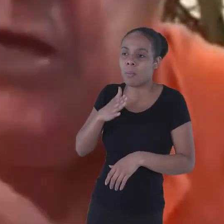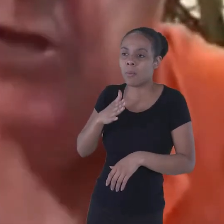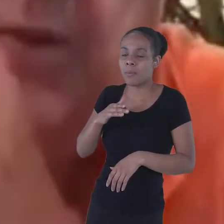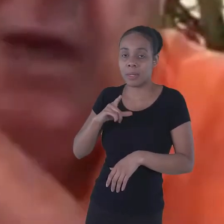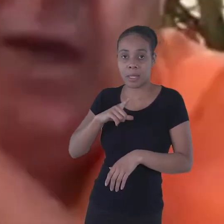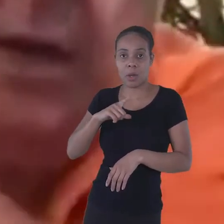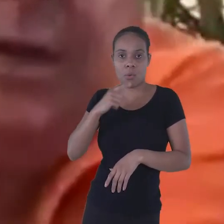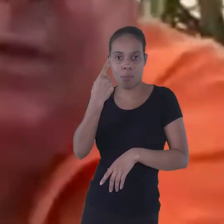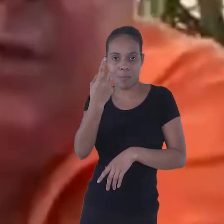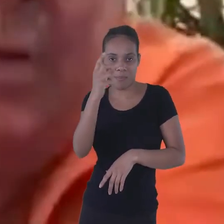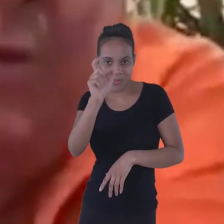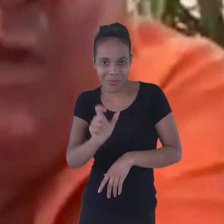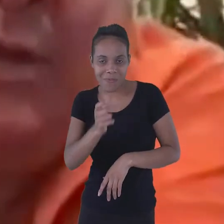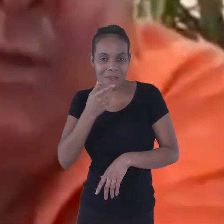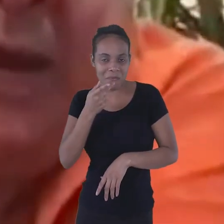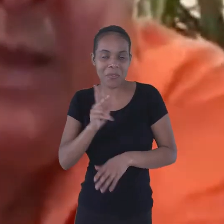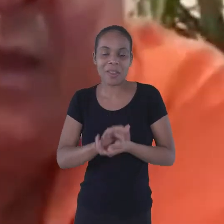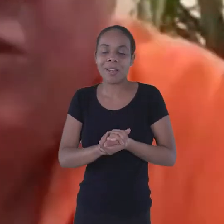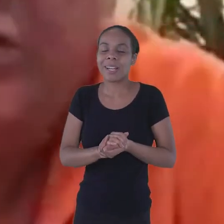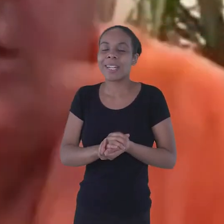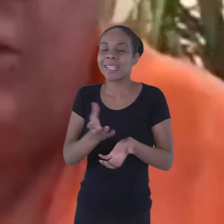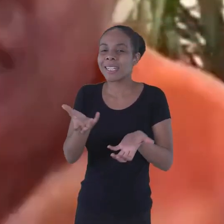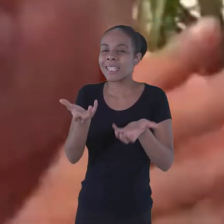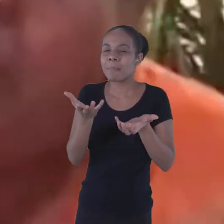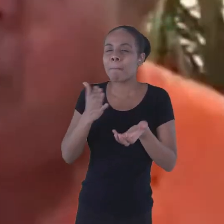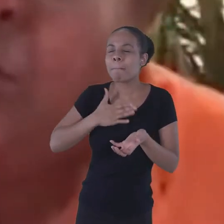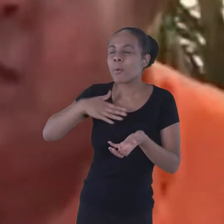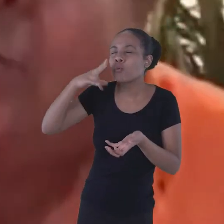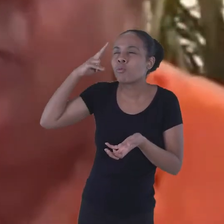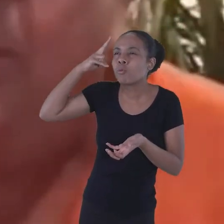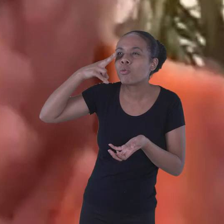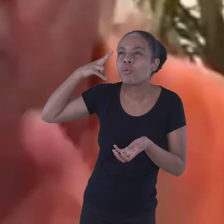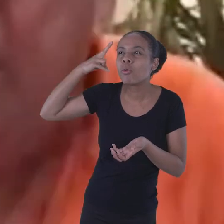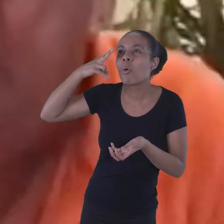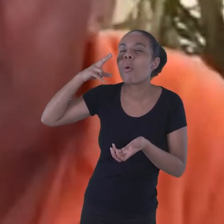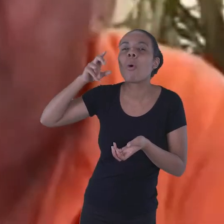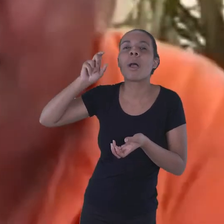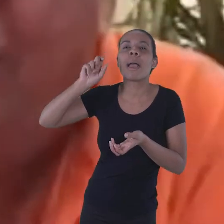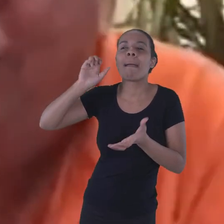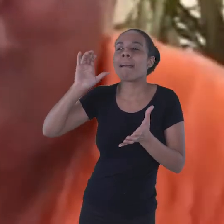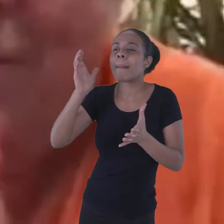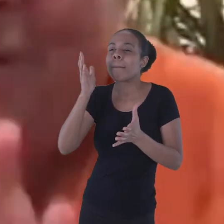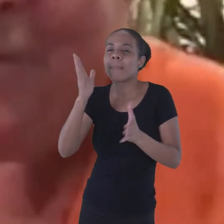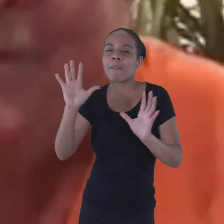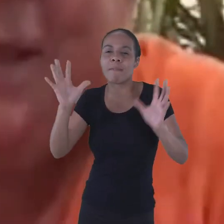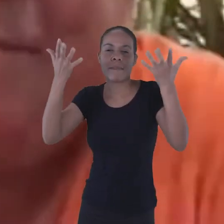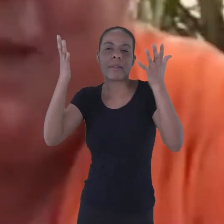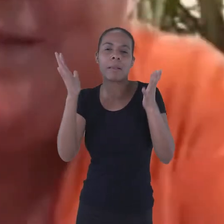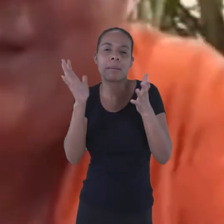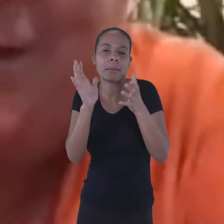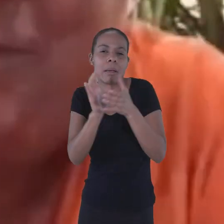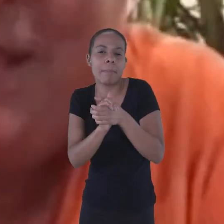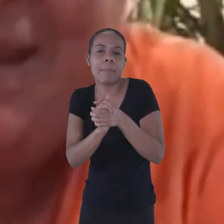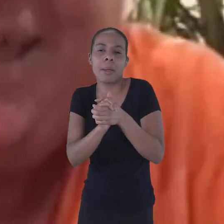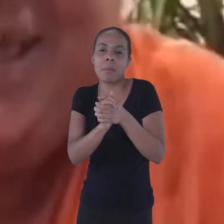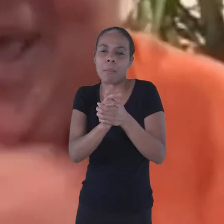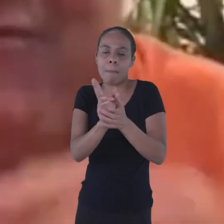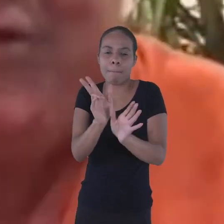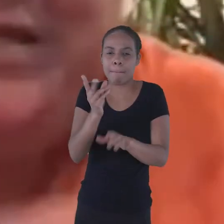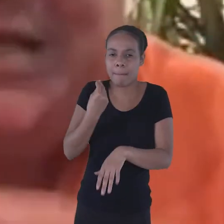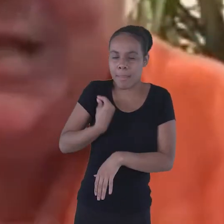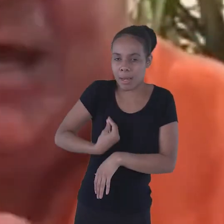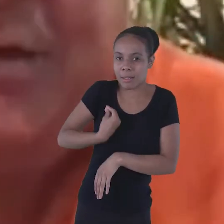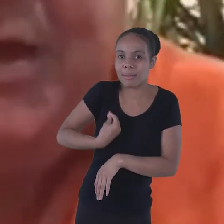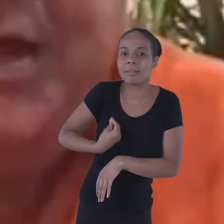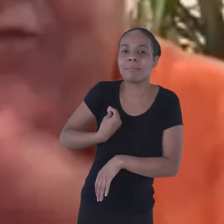de Crisma em 2042. Agora eu tenho que botar o gerente do banco aqui, eu tenho que botar o fulano para ser o padrinho. E